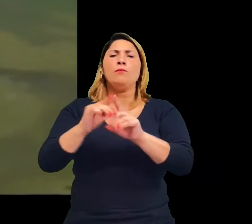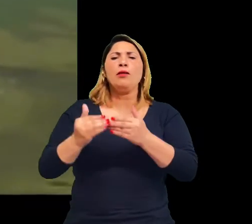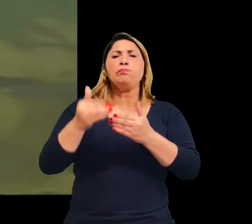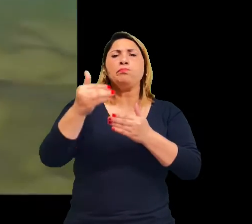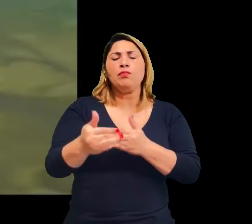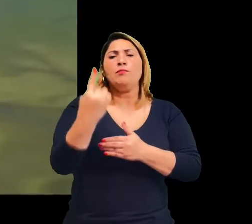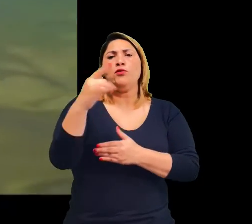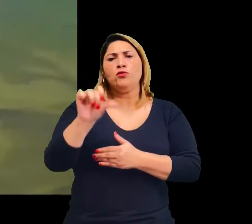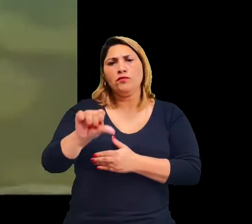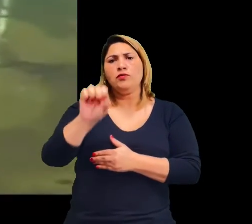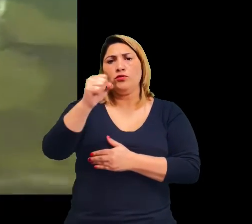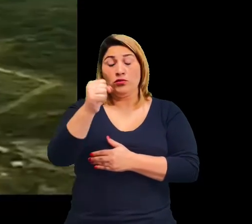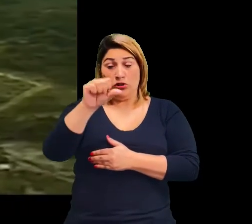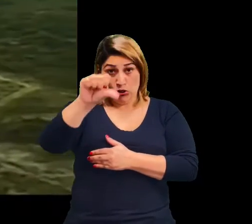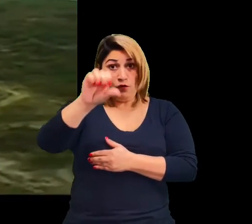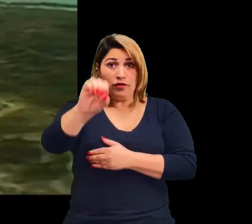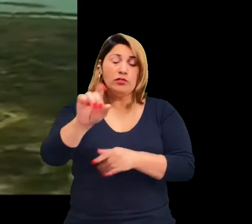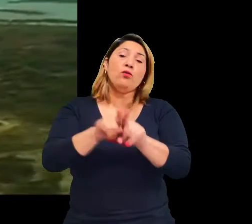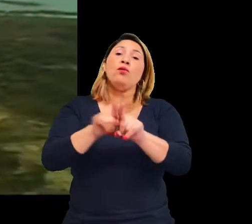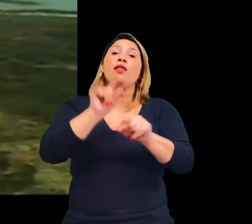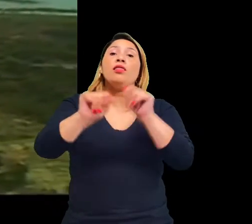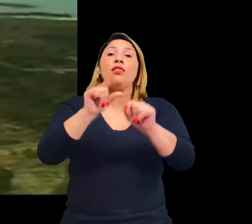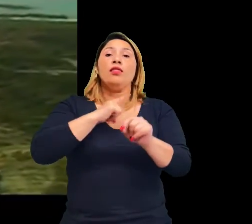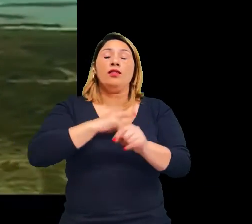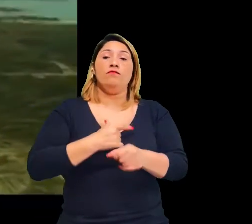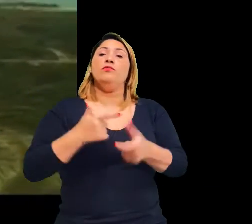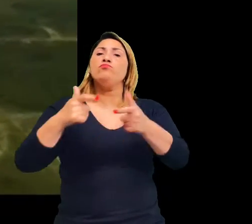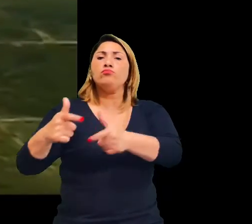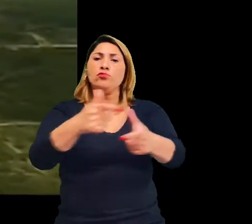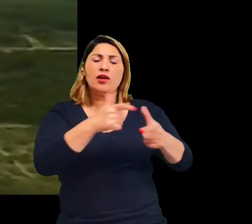para fazendeiros em território indígena pataxó.